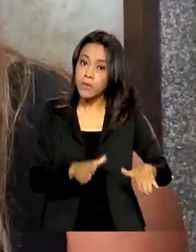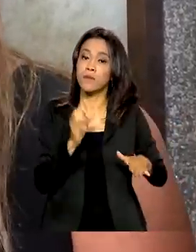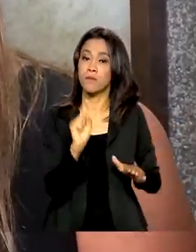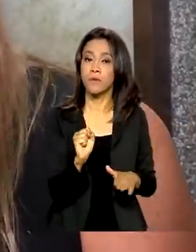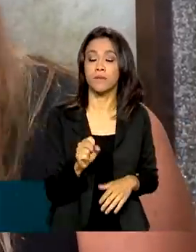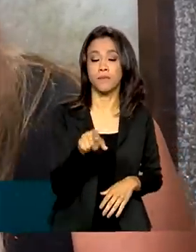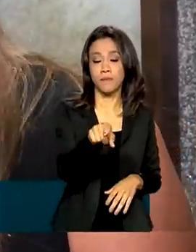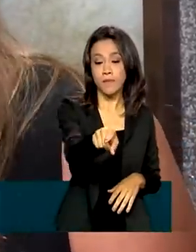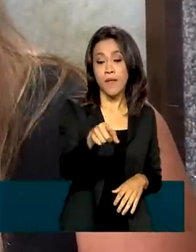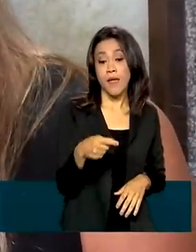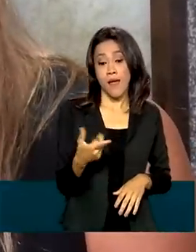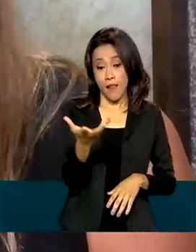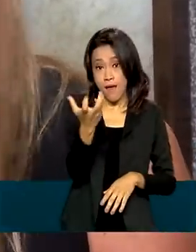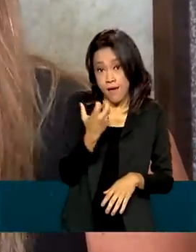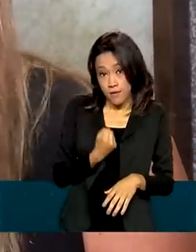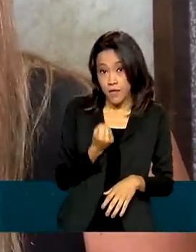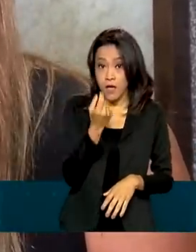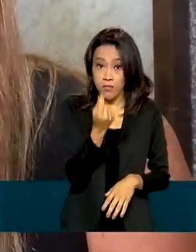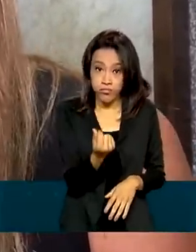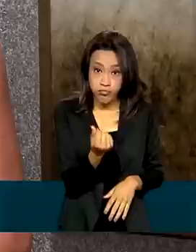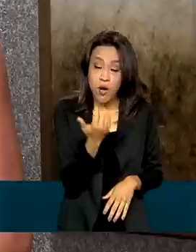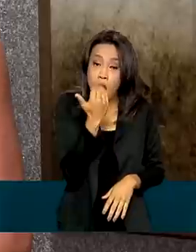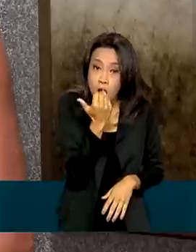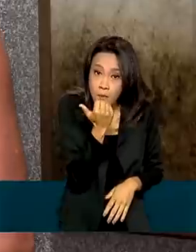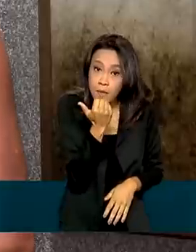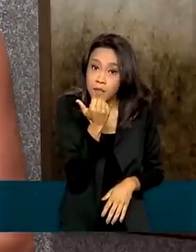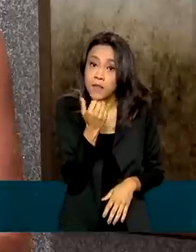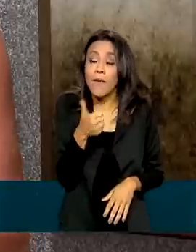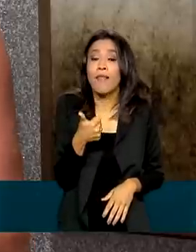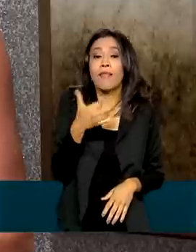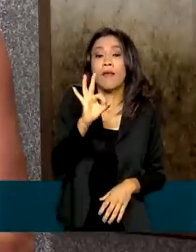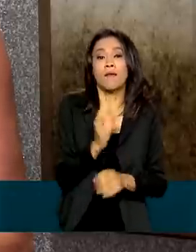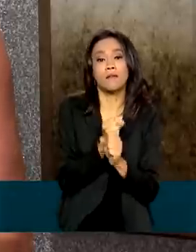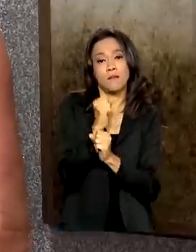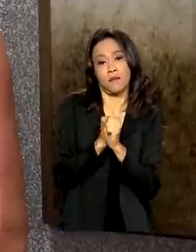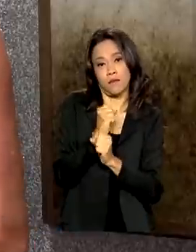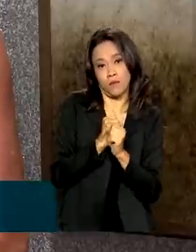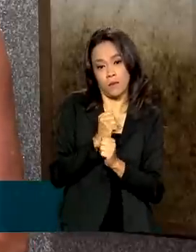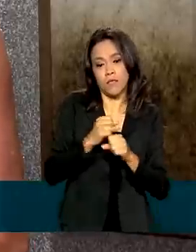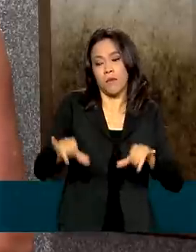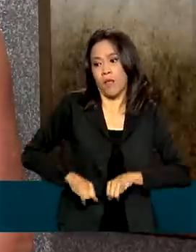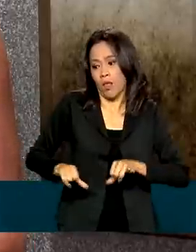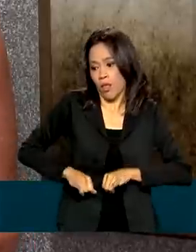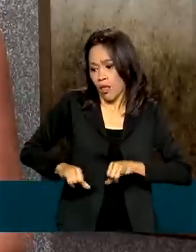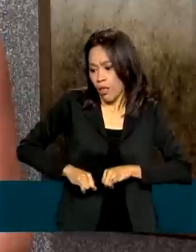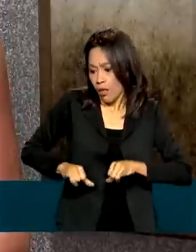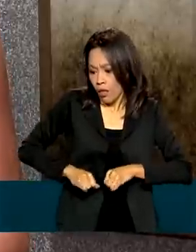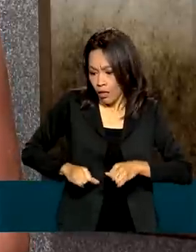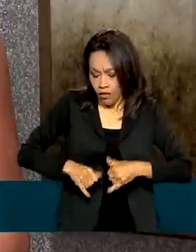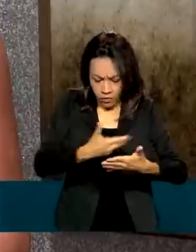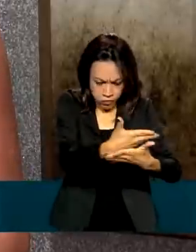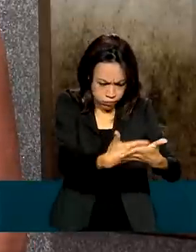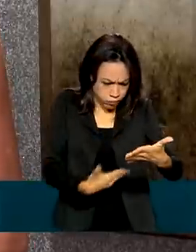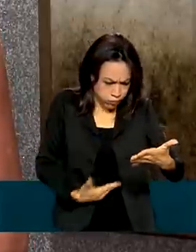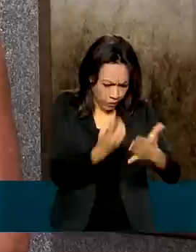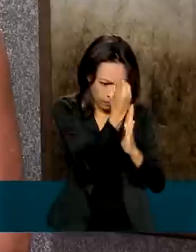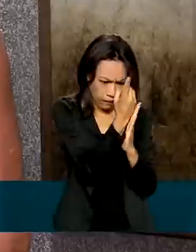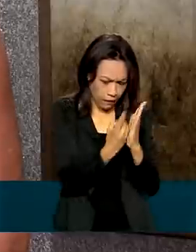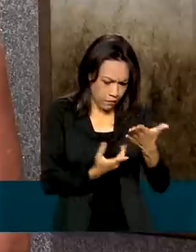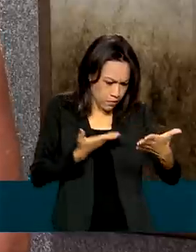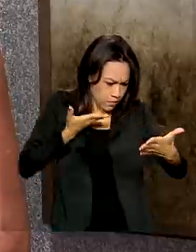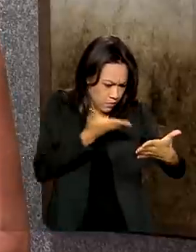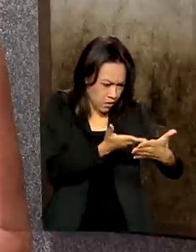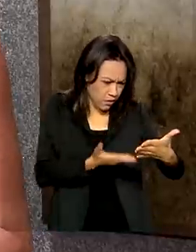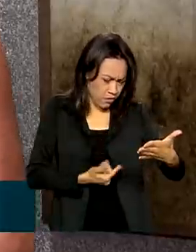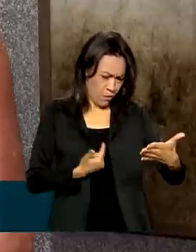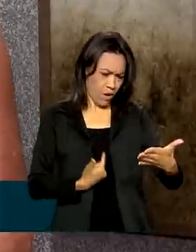Priscila conta que recebe pensão há 10 anos e sempre sofreu ao ver a declaração de imposto de renda com desconto em